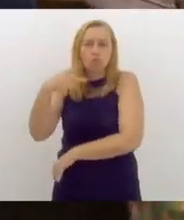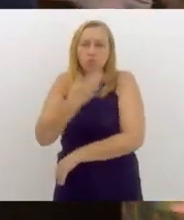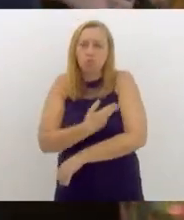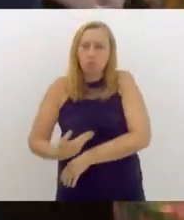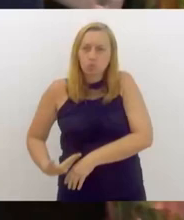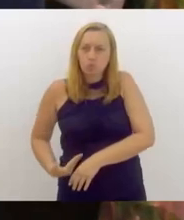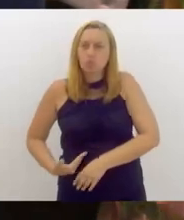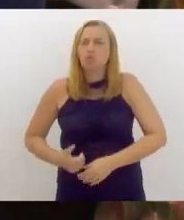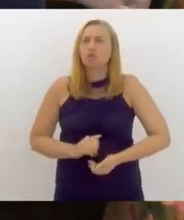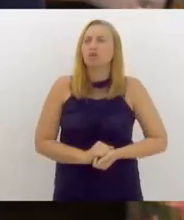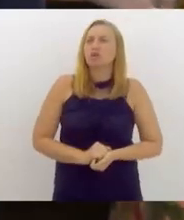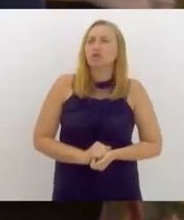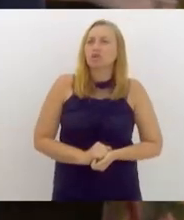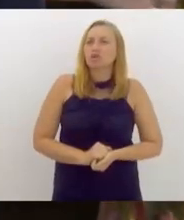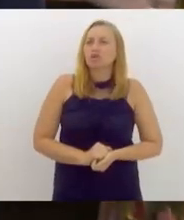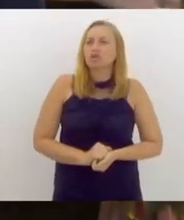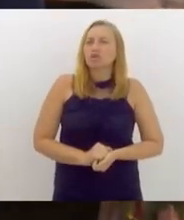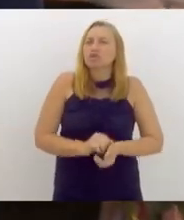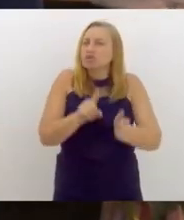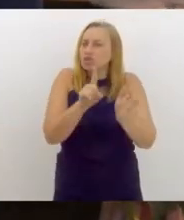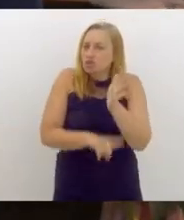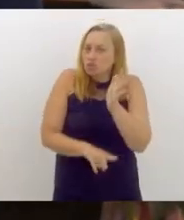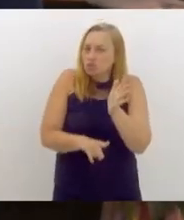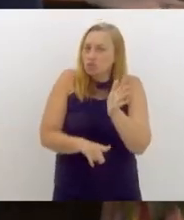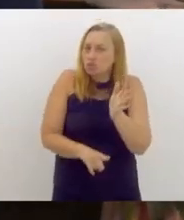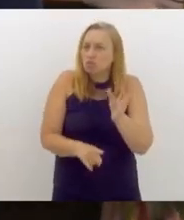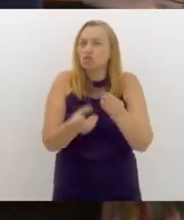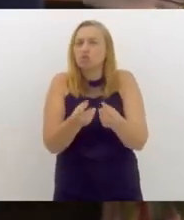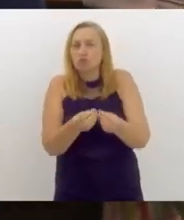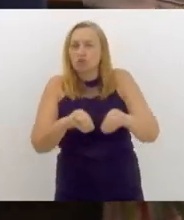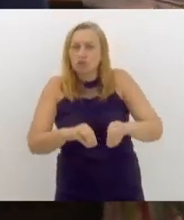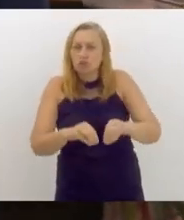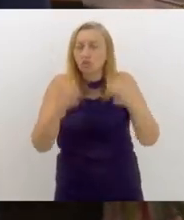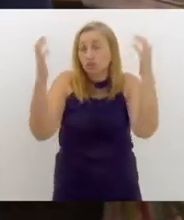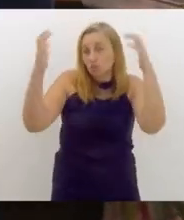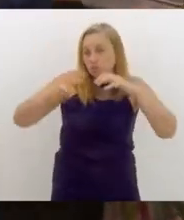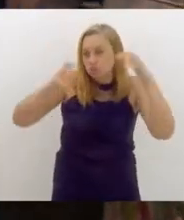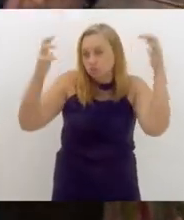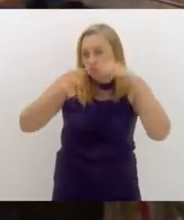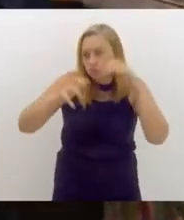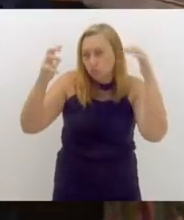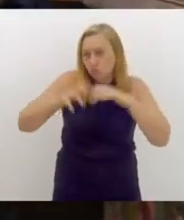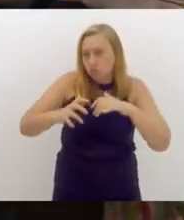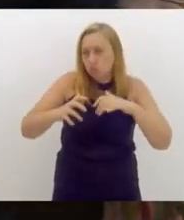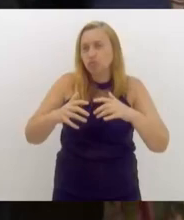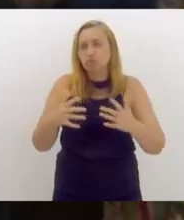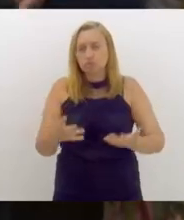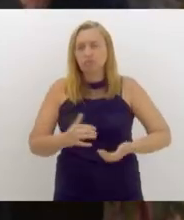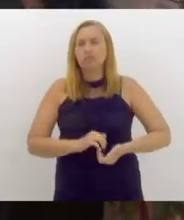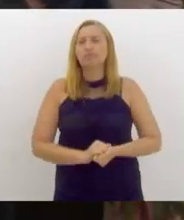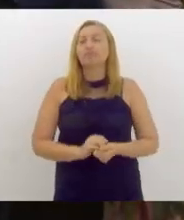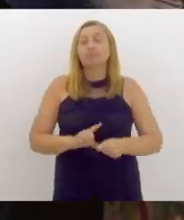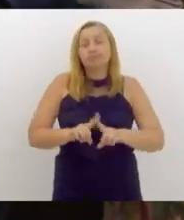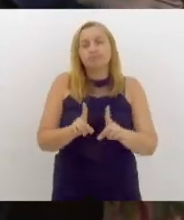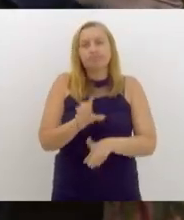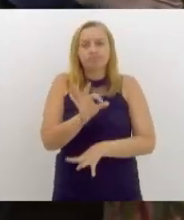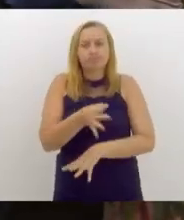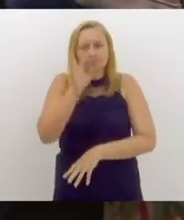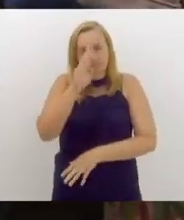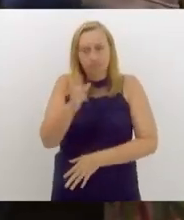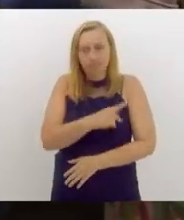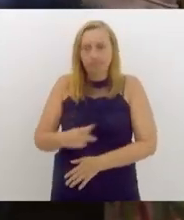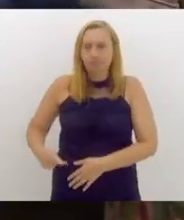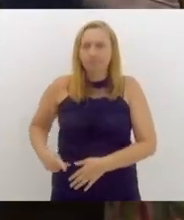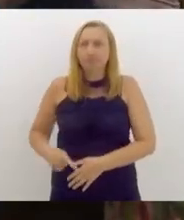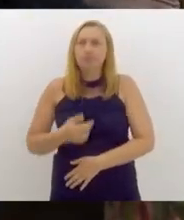que mitiguem os efeitos das enchentes, os efeitos das chuvas torrenciais. Mas é fato, senhor presidente,